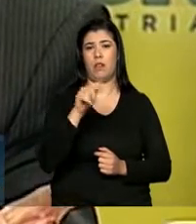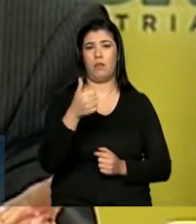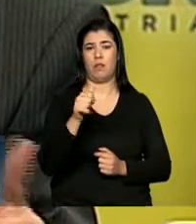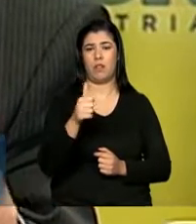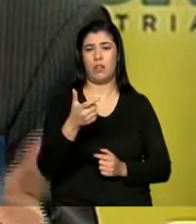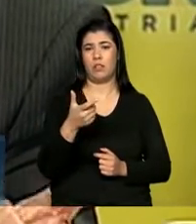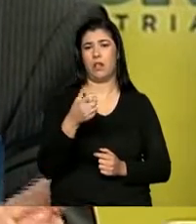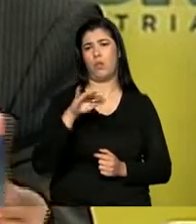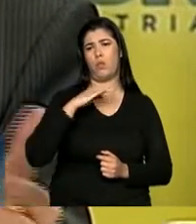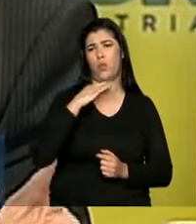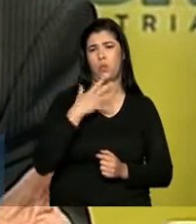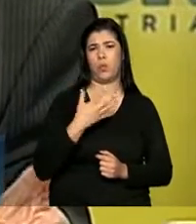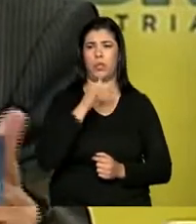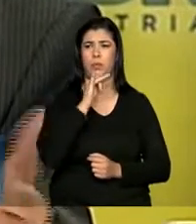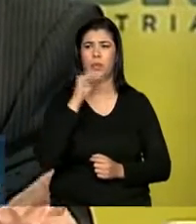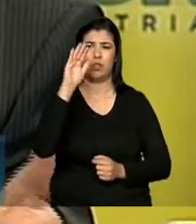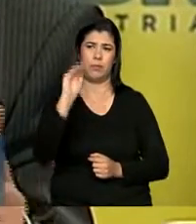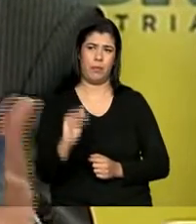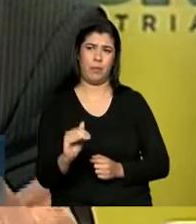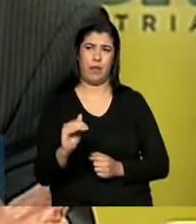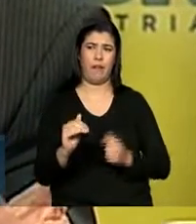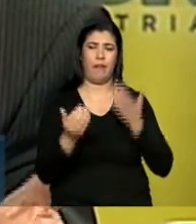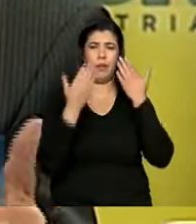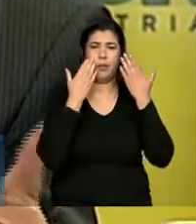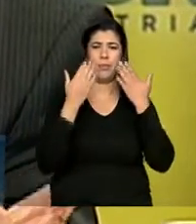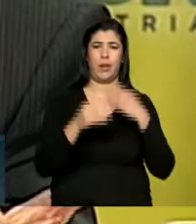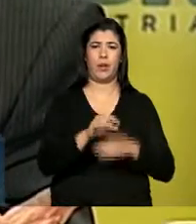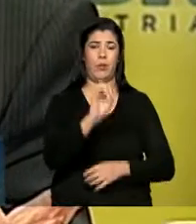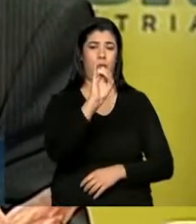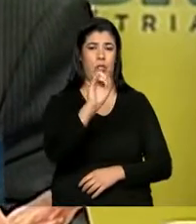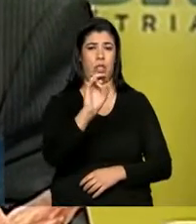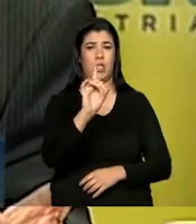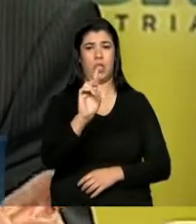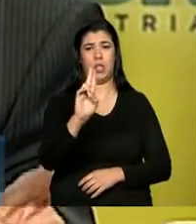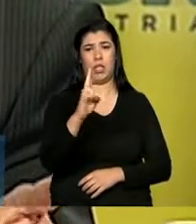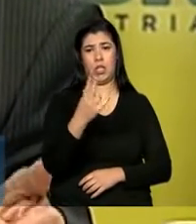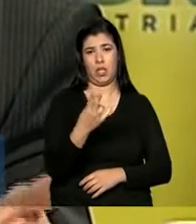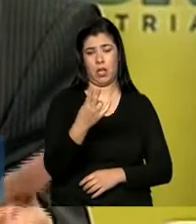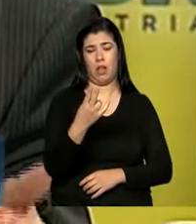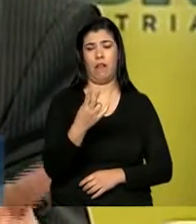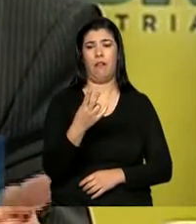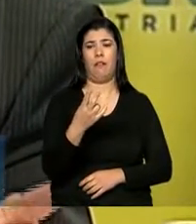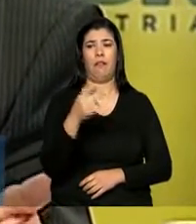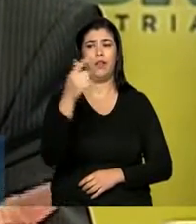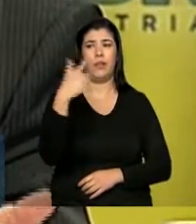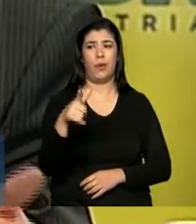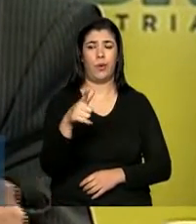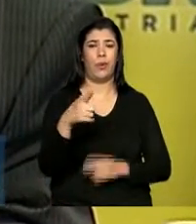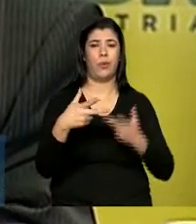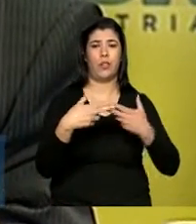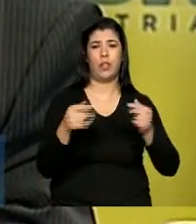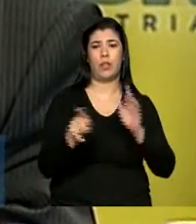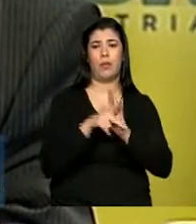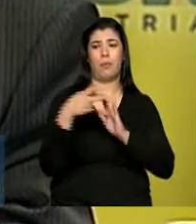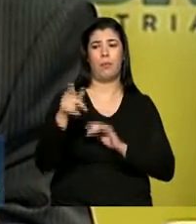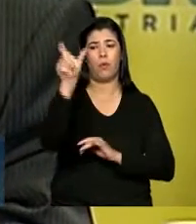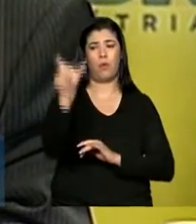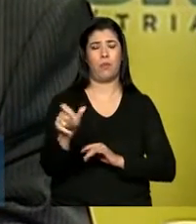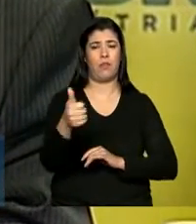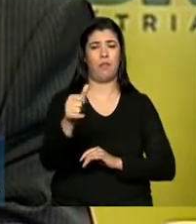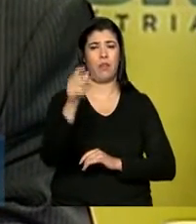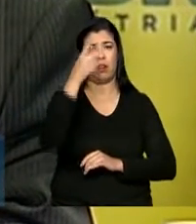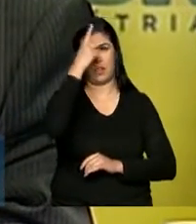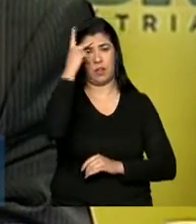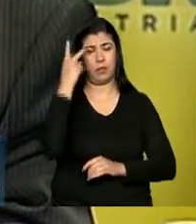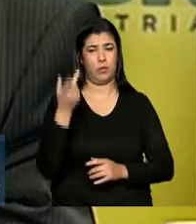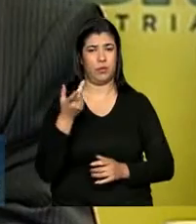é independente de, por exemplo, do IDH ou de outros indicadores que provavelmente também penalizam a pessoa.